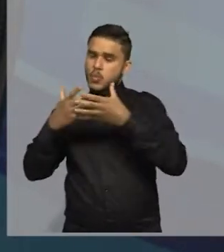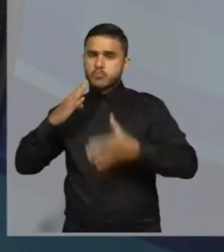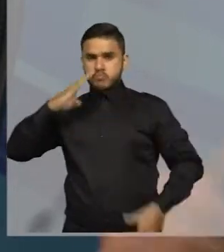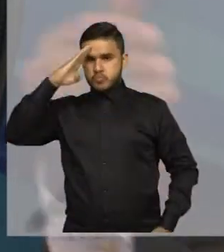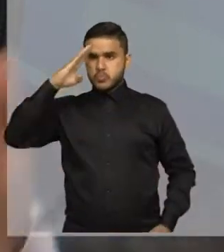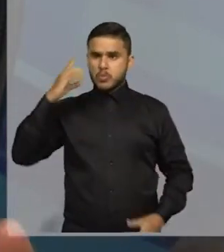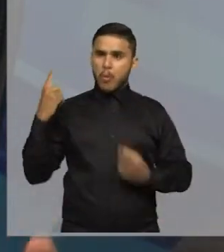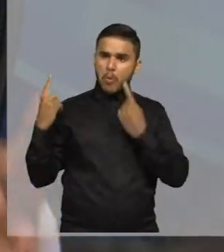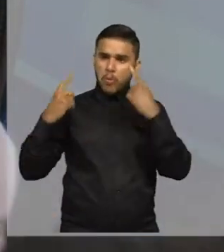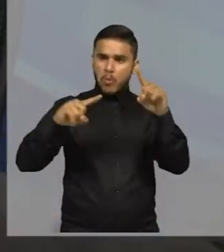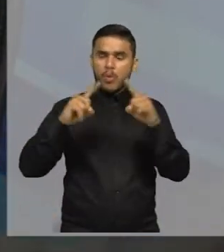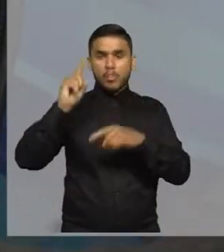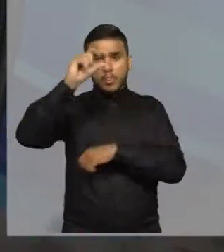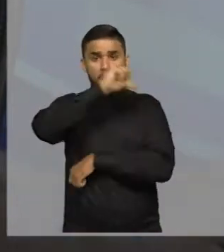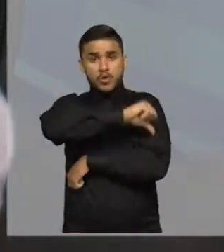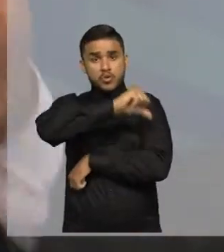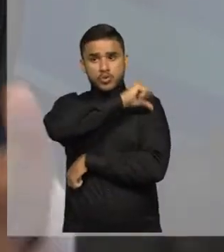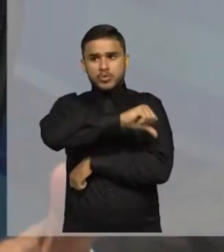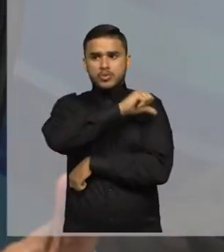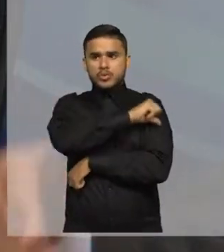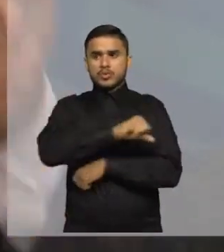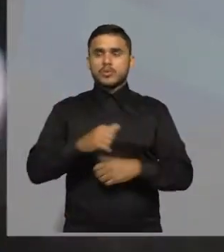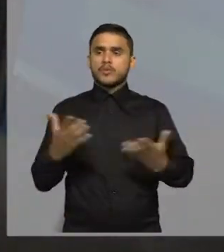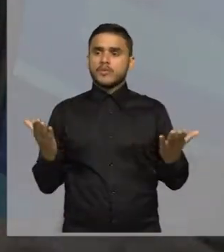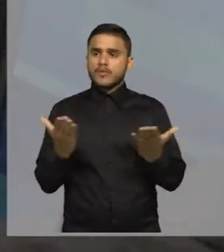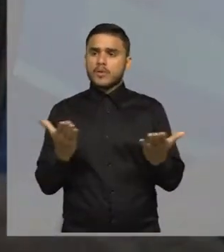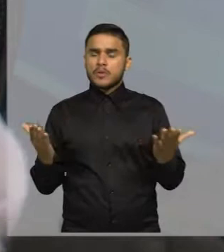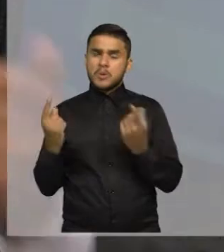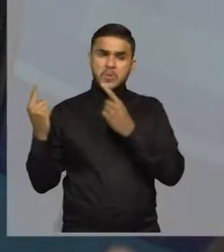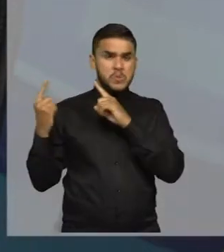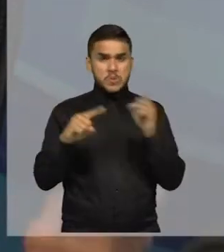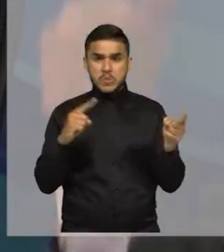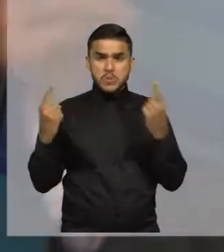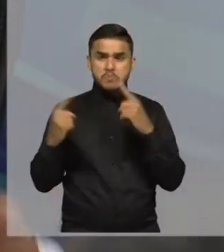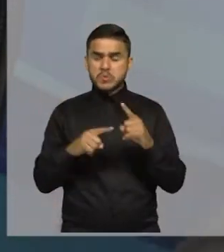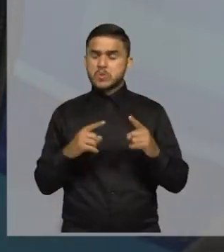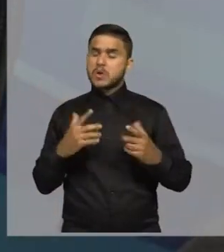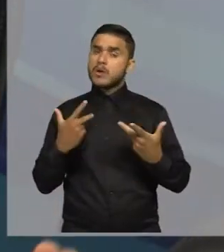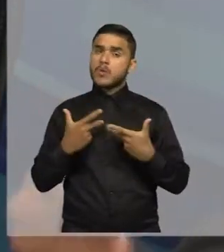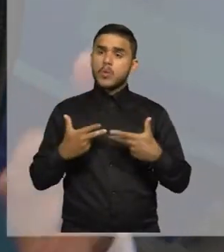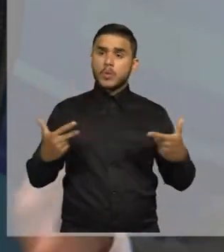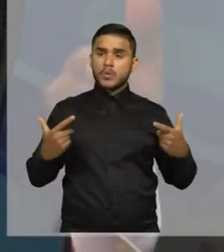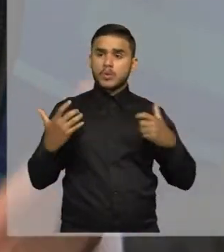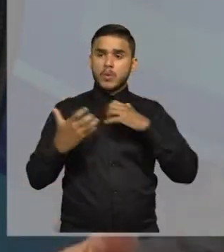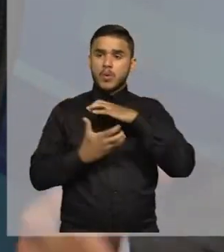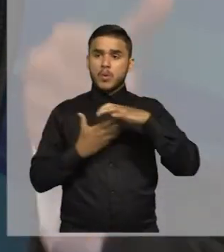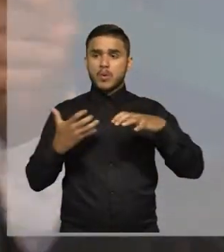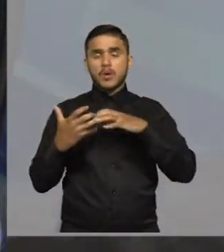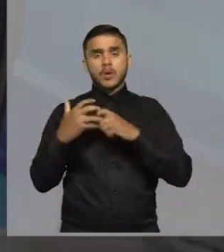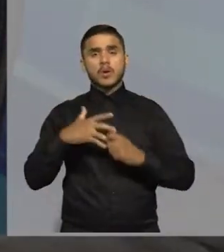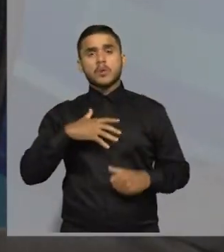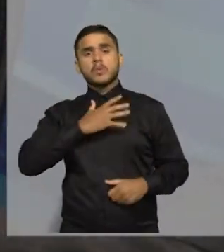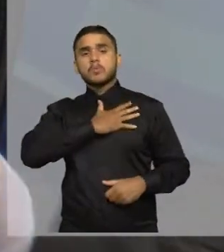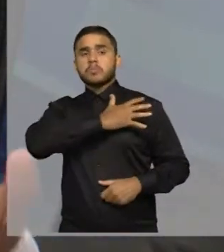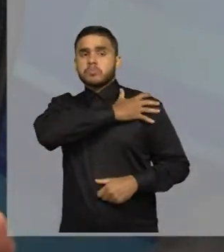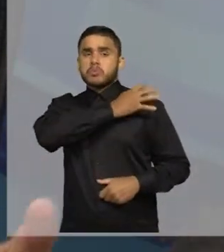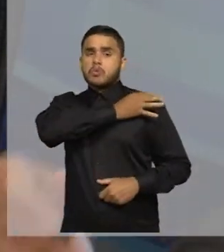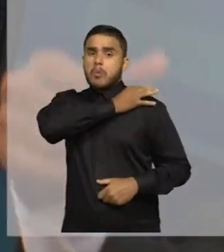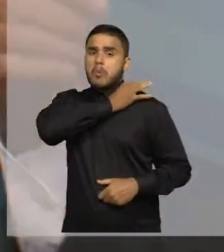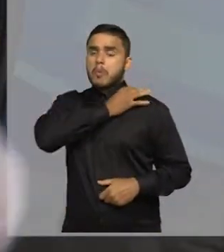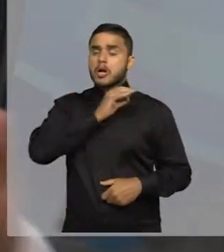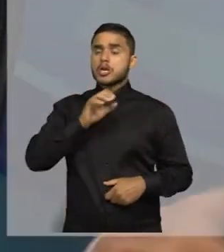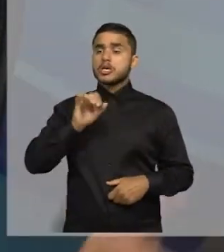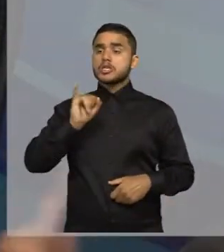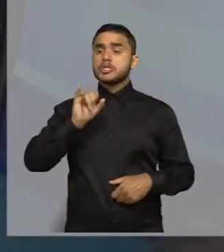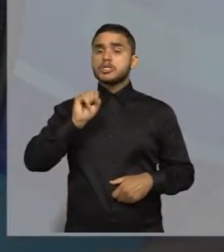Praia Vermelha. Em 1922, o Forte Copacabana e a Escola Militar, que agora já estava em Realengo. Até que em 1924 tem o general Isidoro levanta